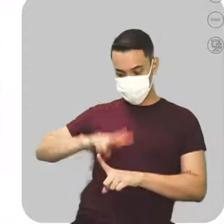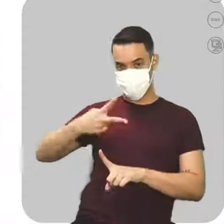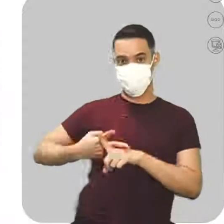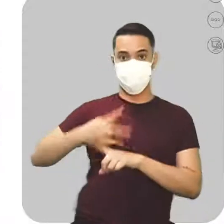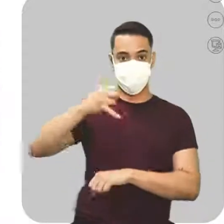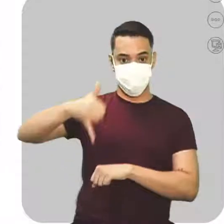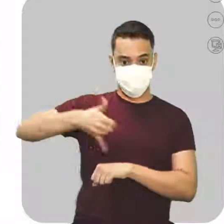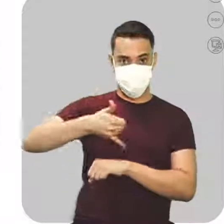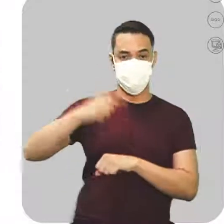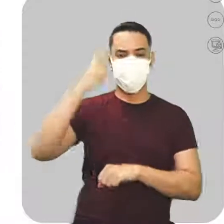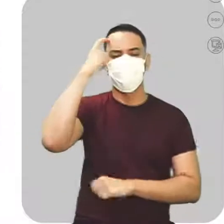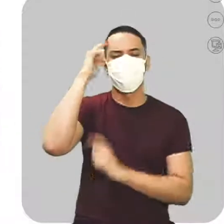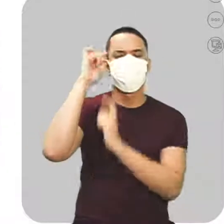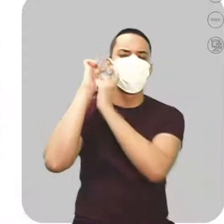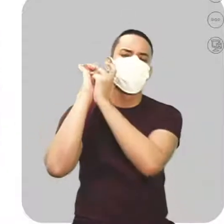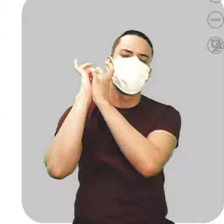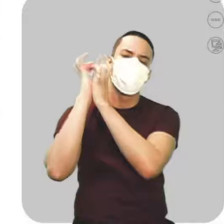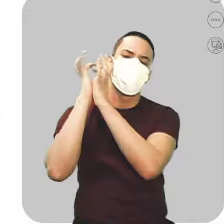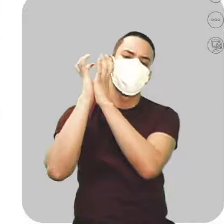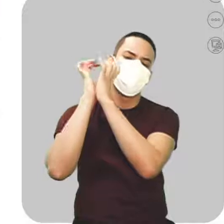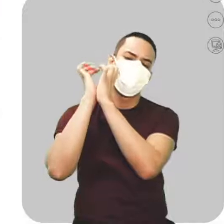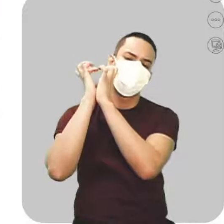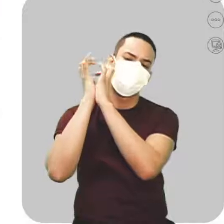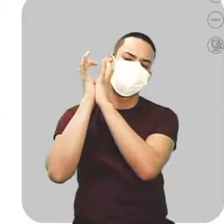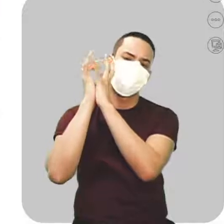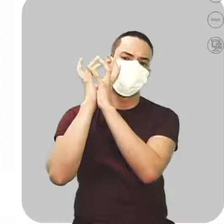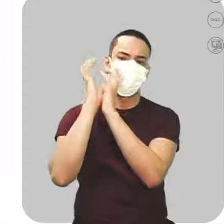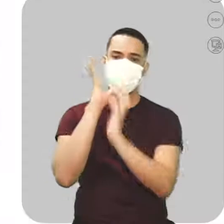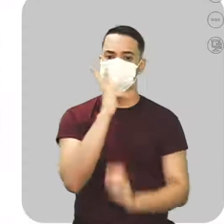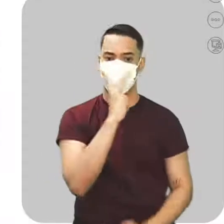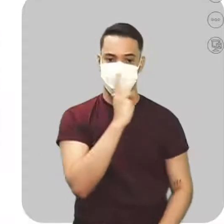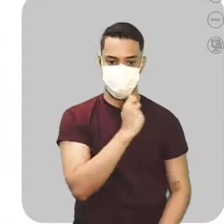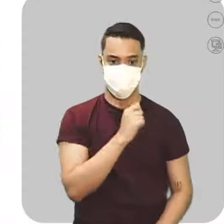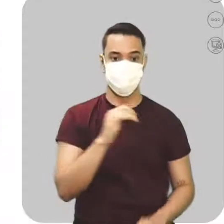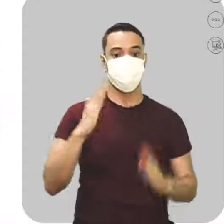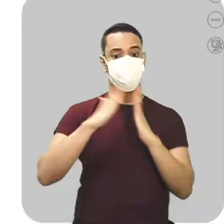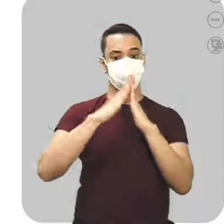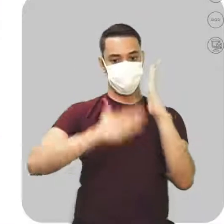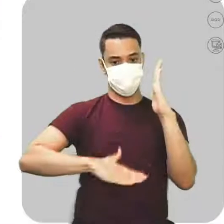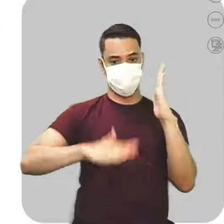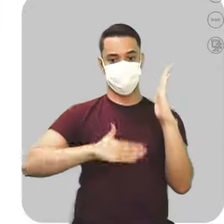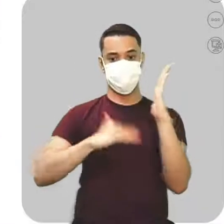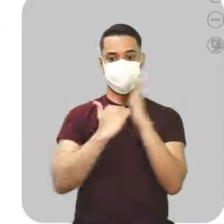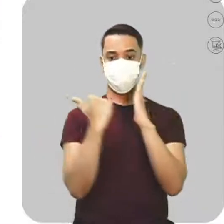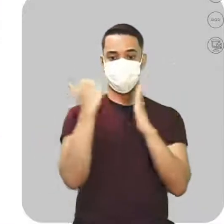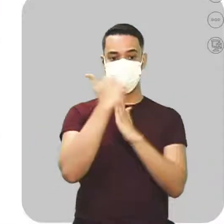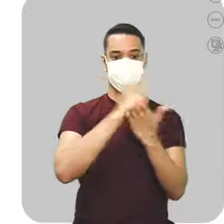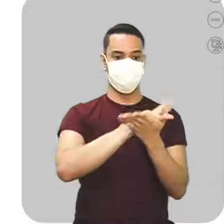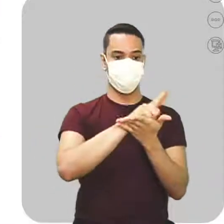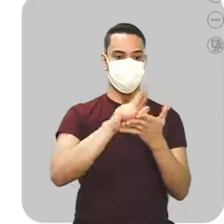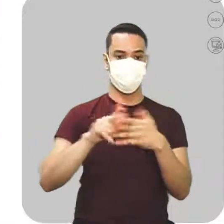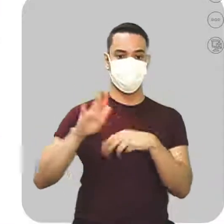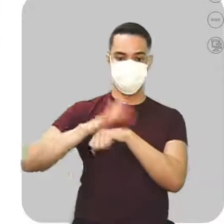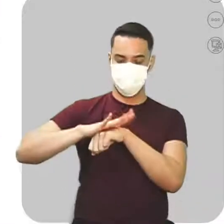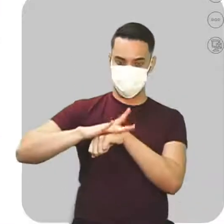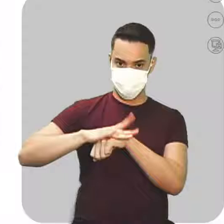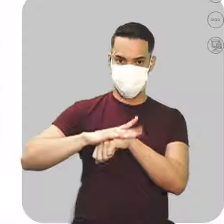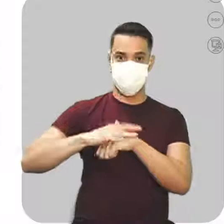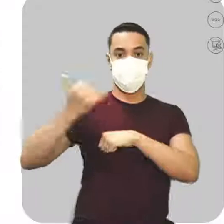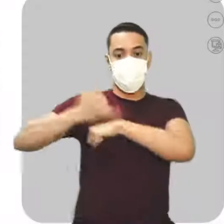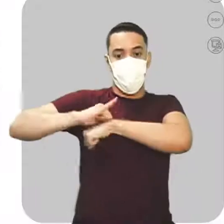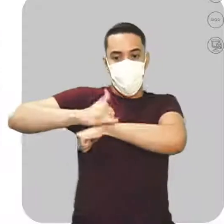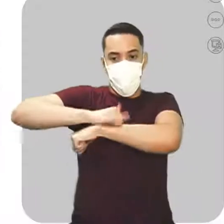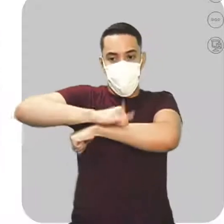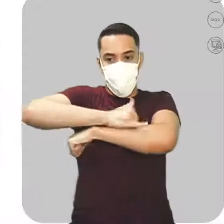raciocínio mais lento. O sedentarismo aumenta o risco de diversas doenças, entre elas a